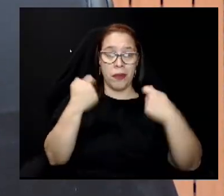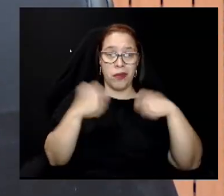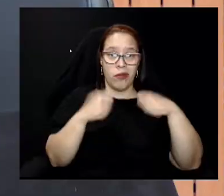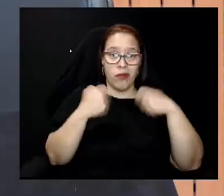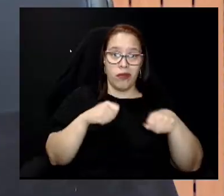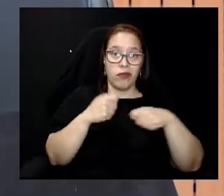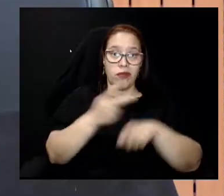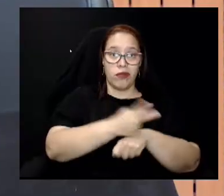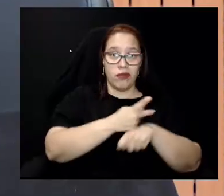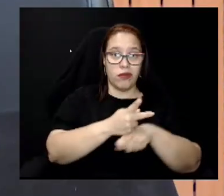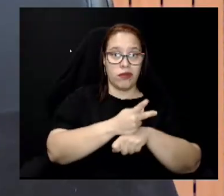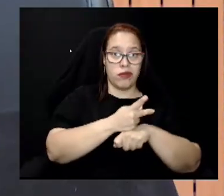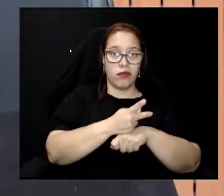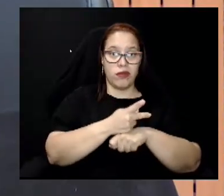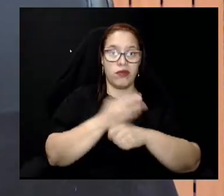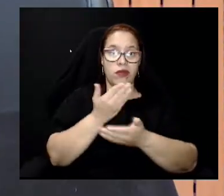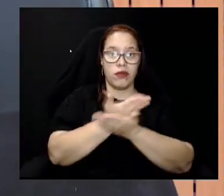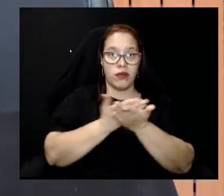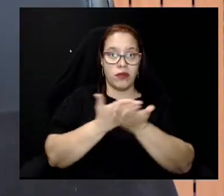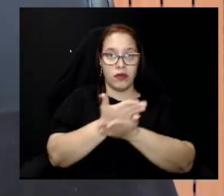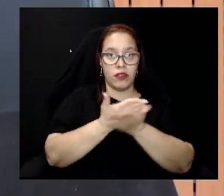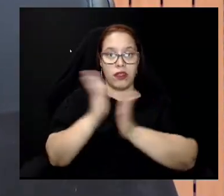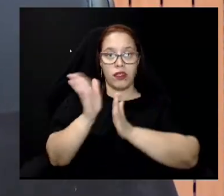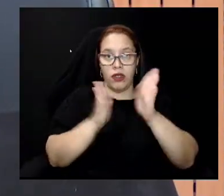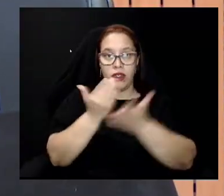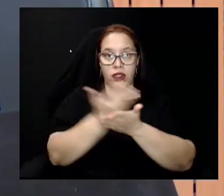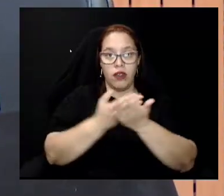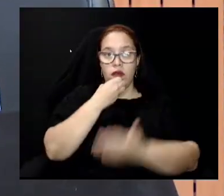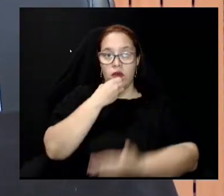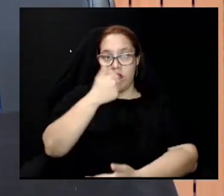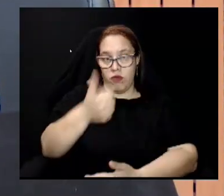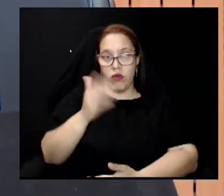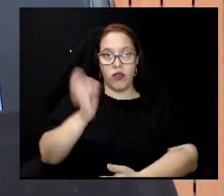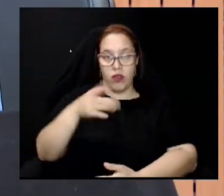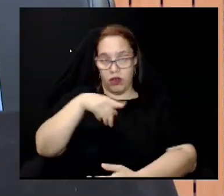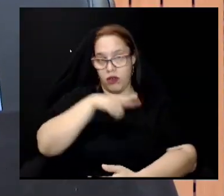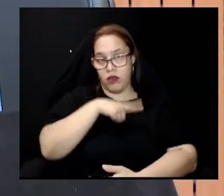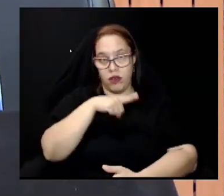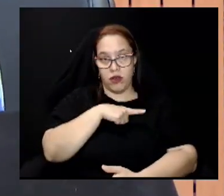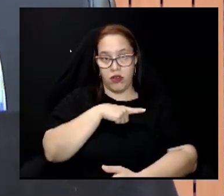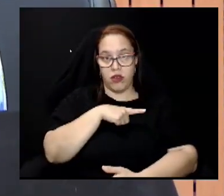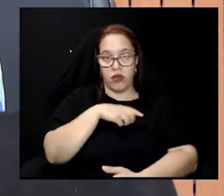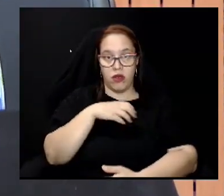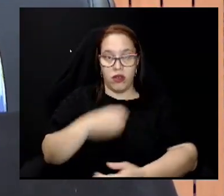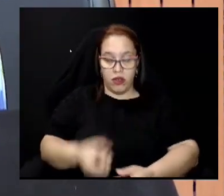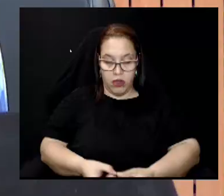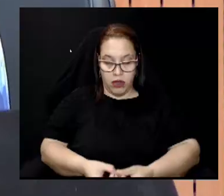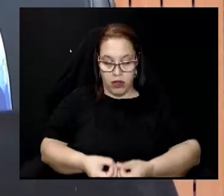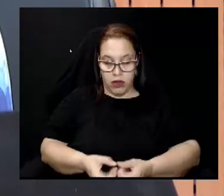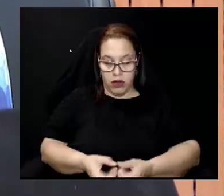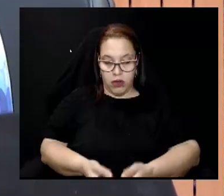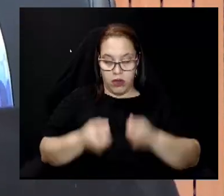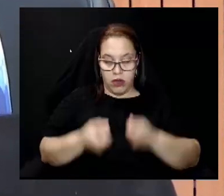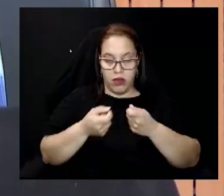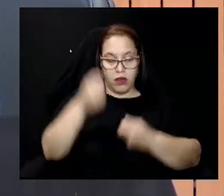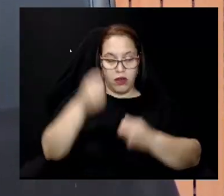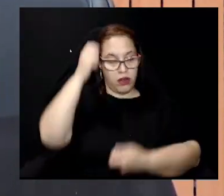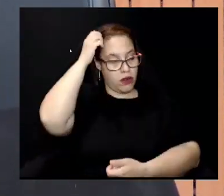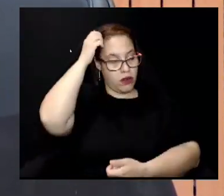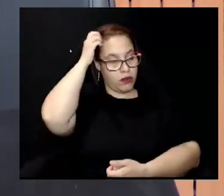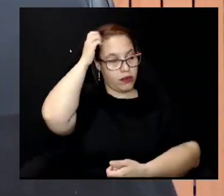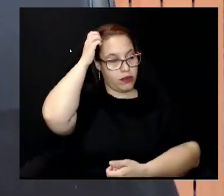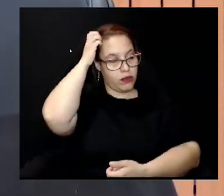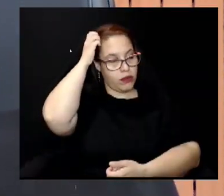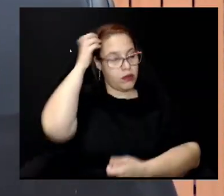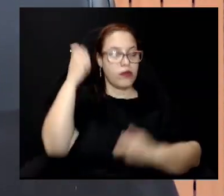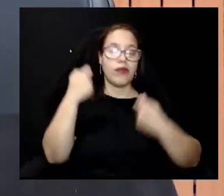são tratamentos e acesso a tratamentos bons que a gente já tem. Câncer de ovário, eu acho que talvez seja um dos cânceres que a gente ainda precisa de